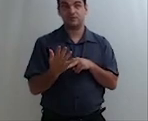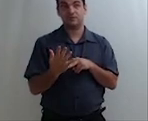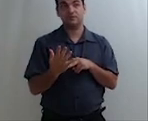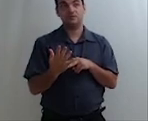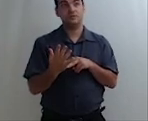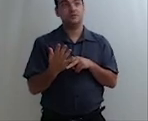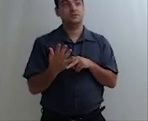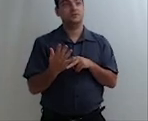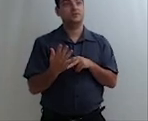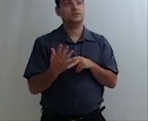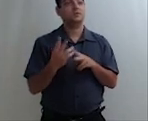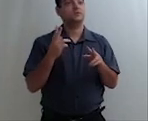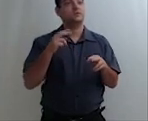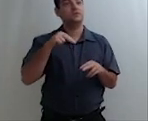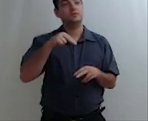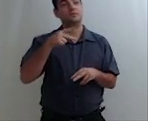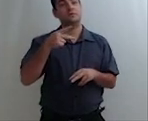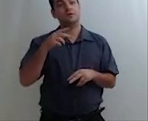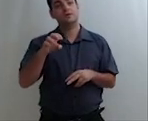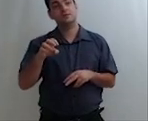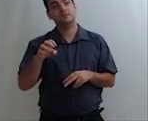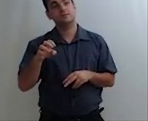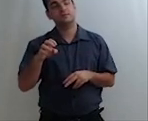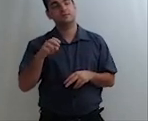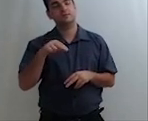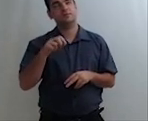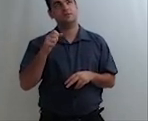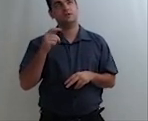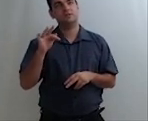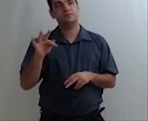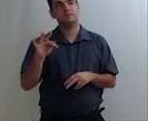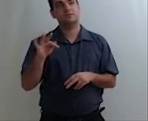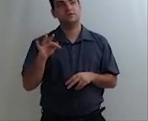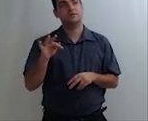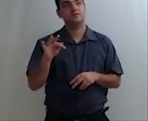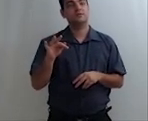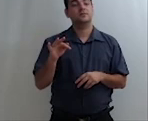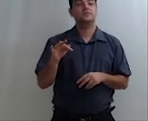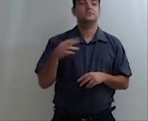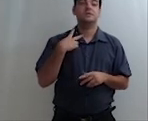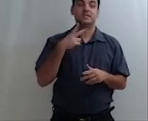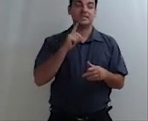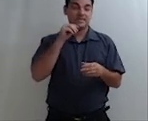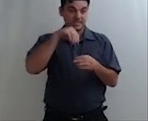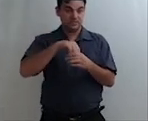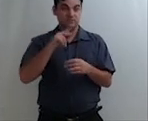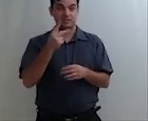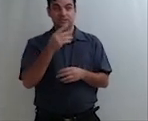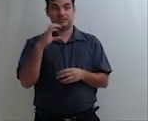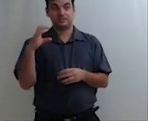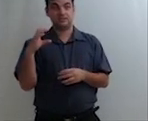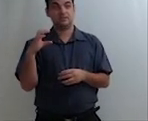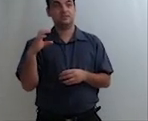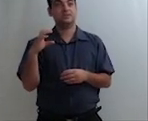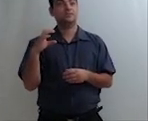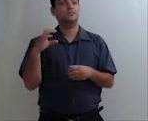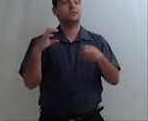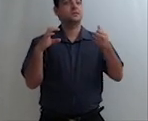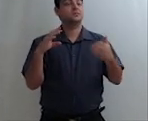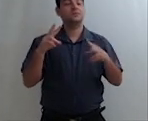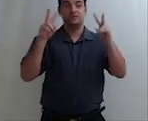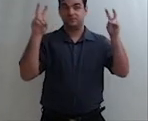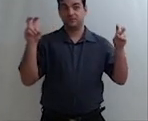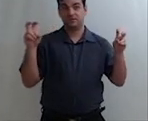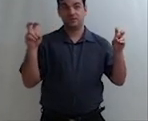do MPF a subprocuradora geral Mônica nidda no Abas corpos que trata igualmente do tema